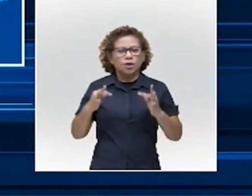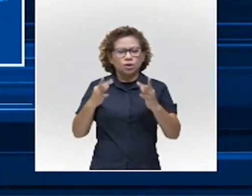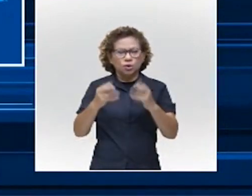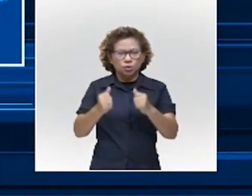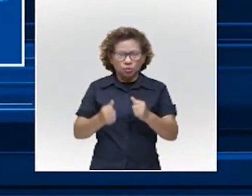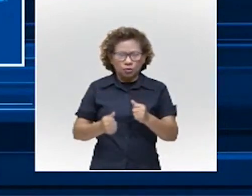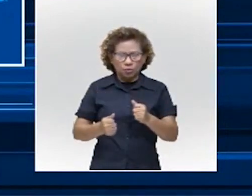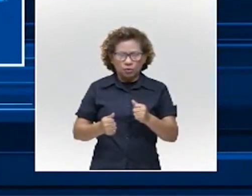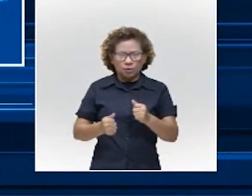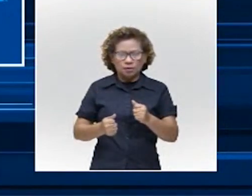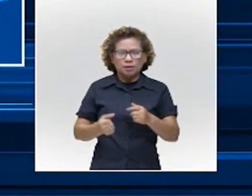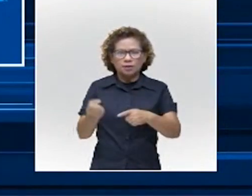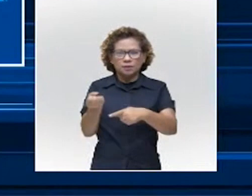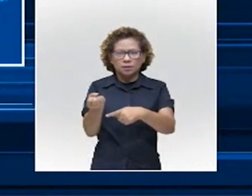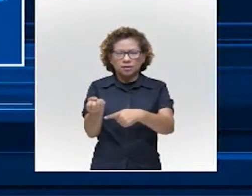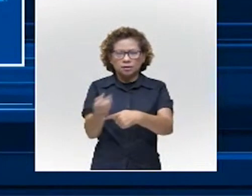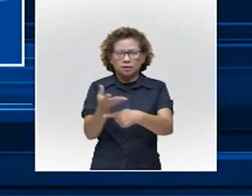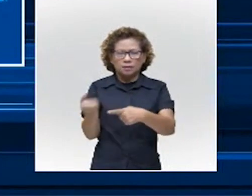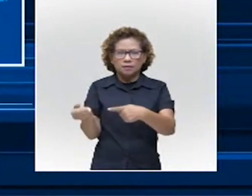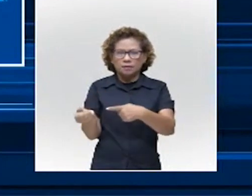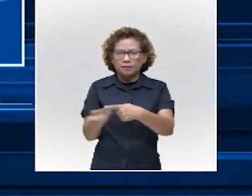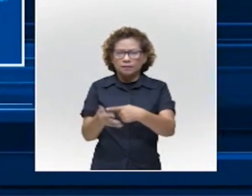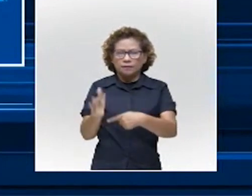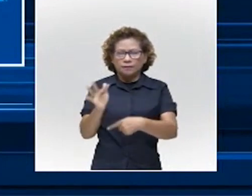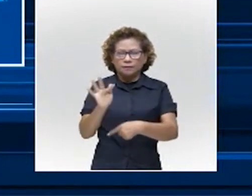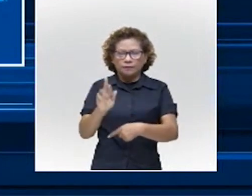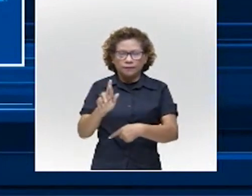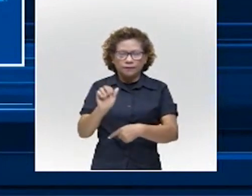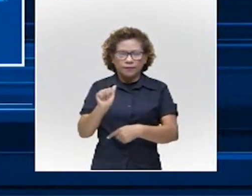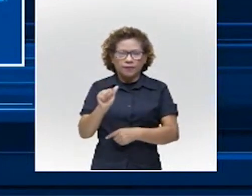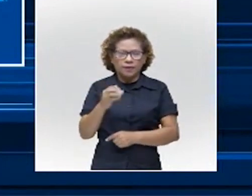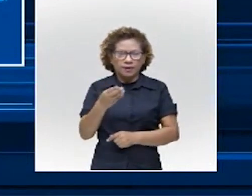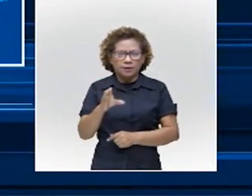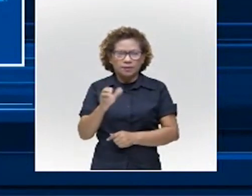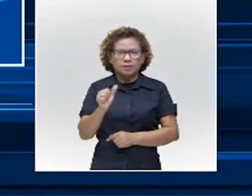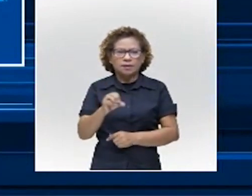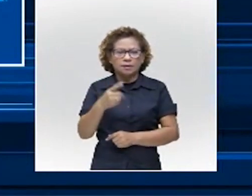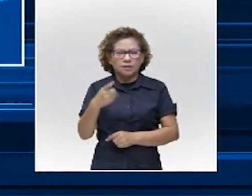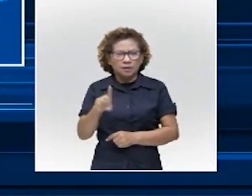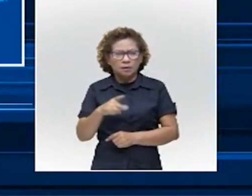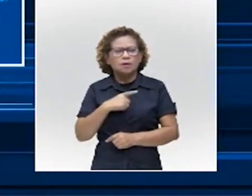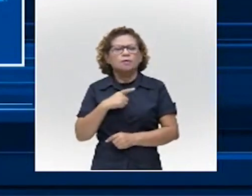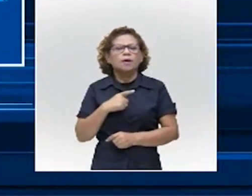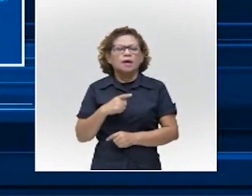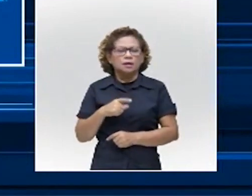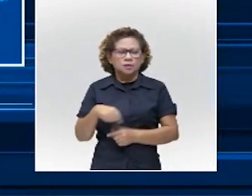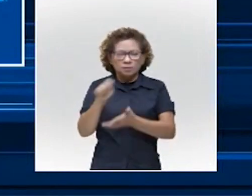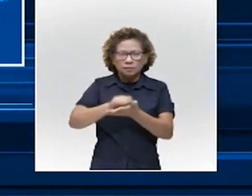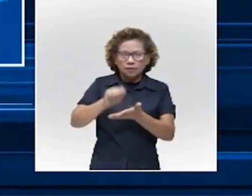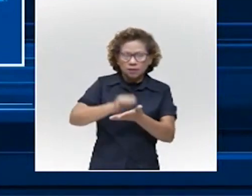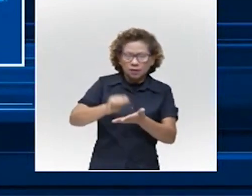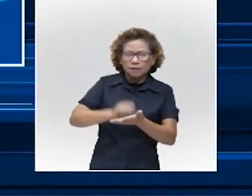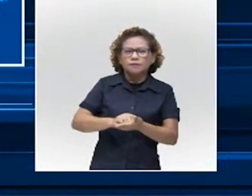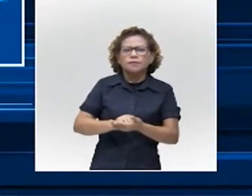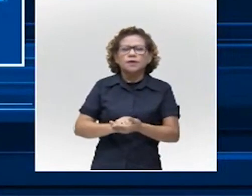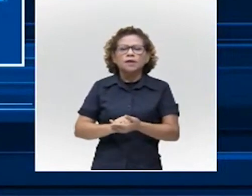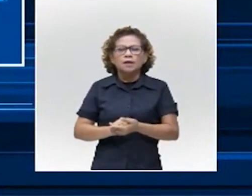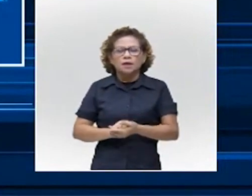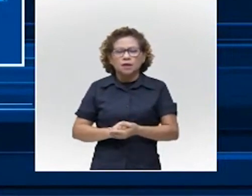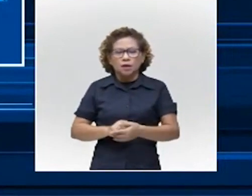essas frações, apesar, né, de estar escrita assim, 1 sobre 2, 2 sobre